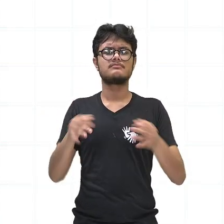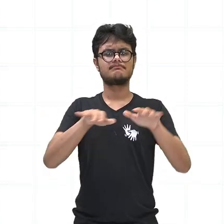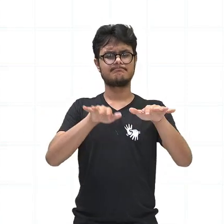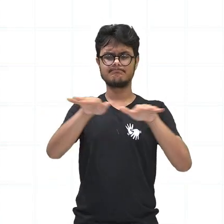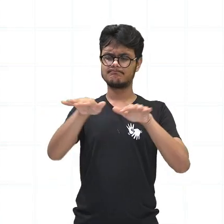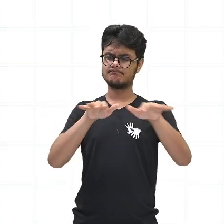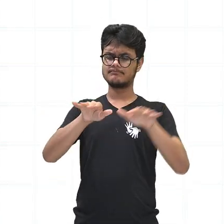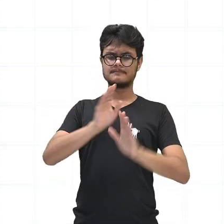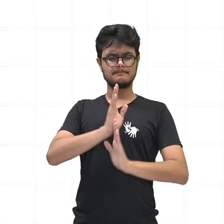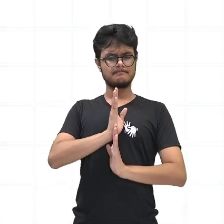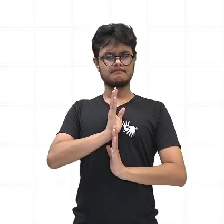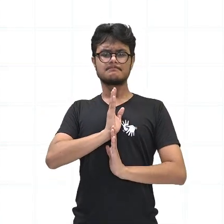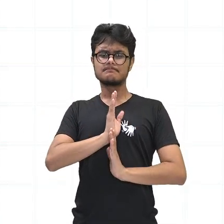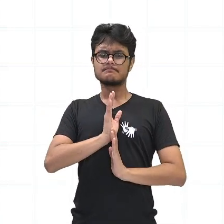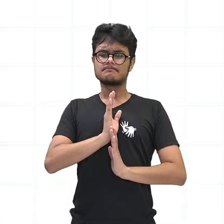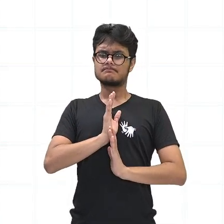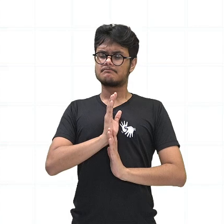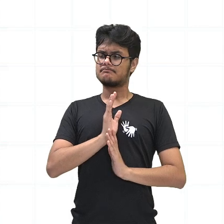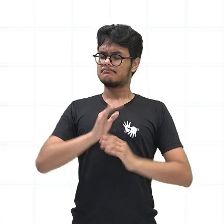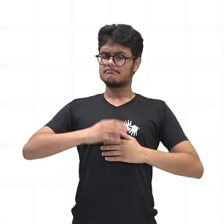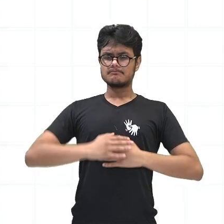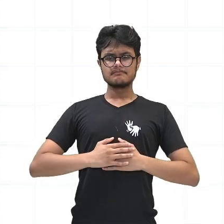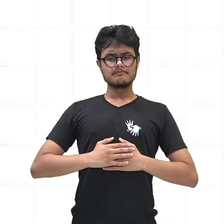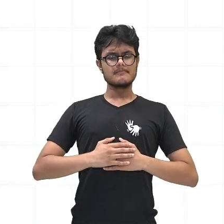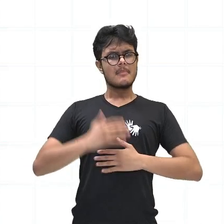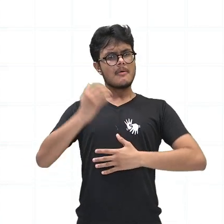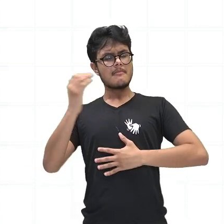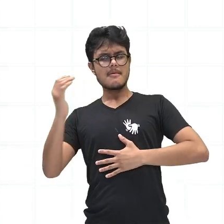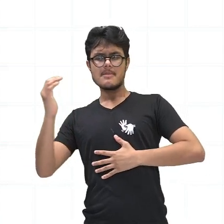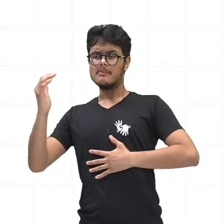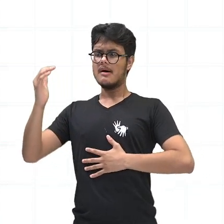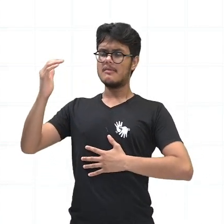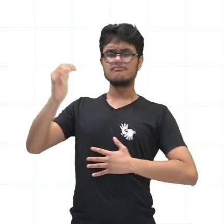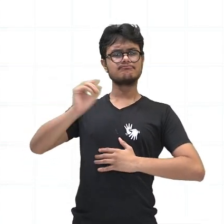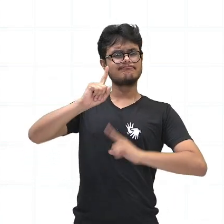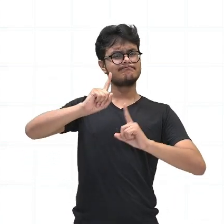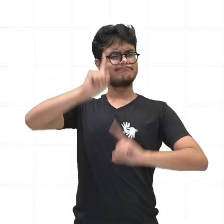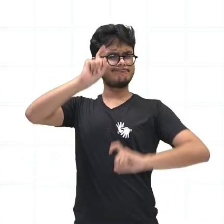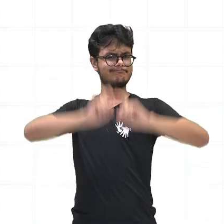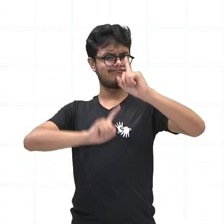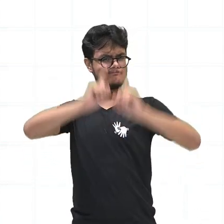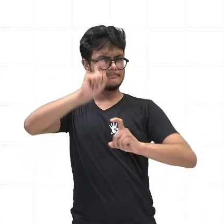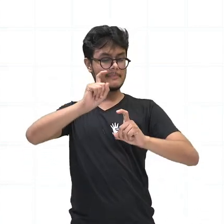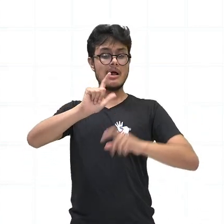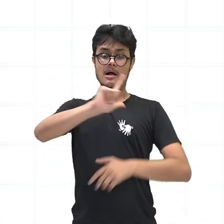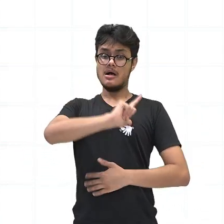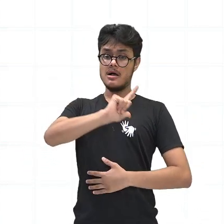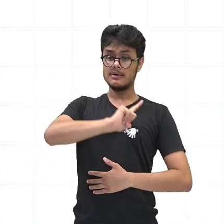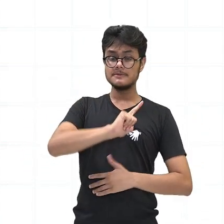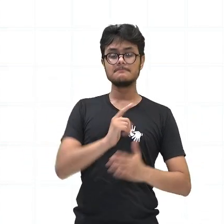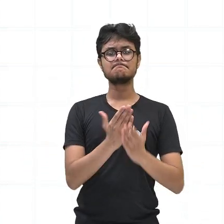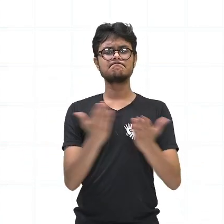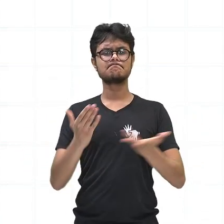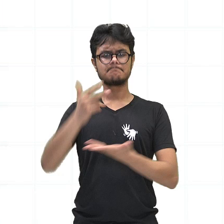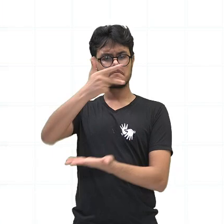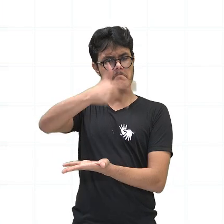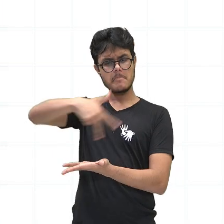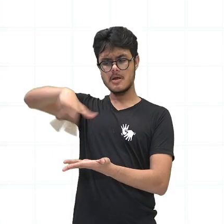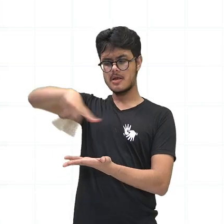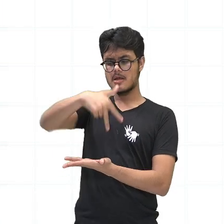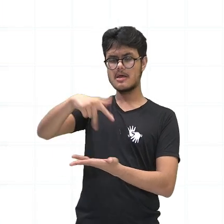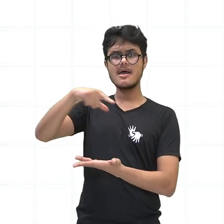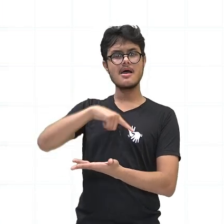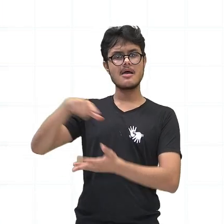postura ereta e ênfase na graça e na expressão artística. A dança clássica tem uma longa tradição e